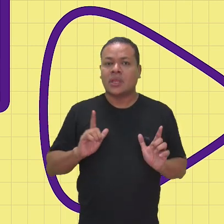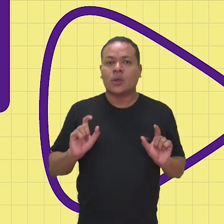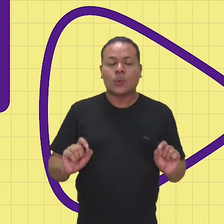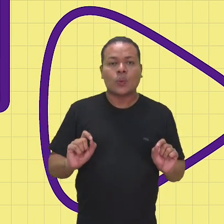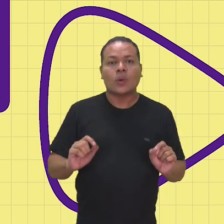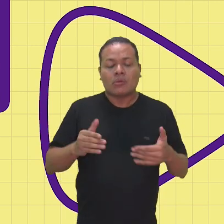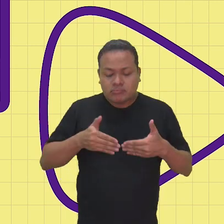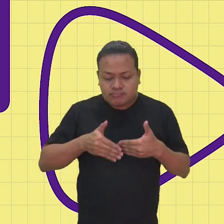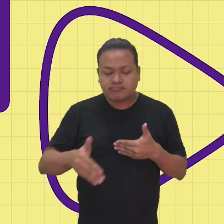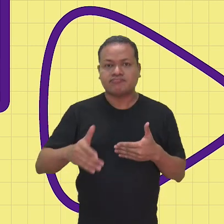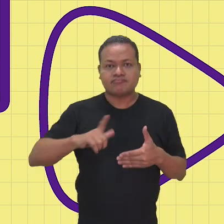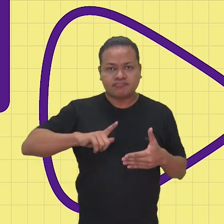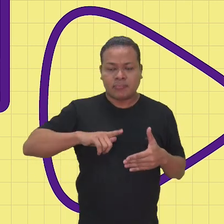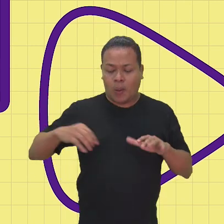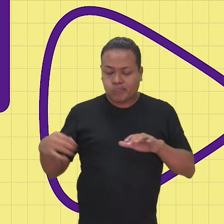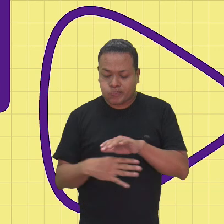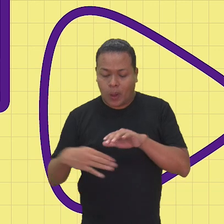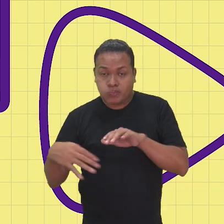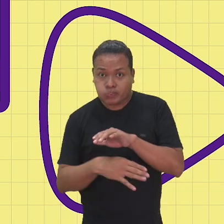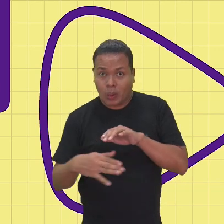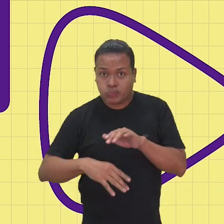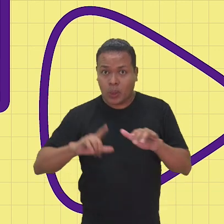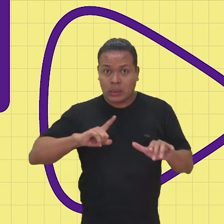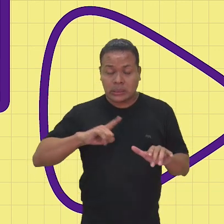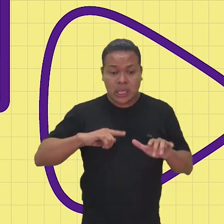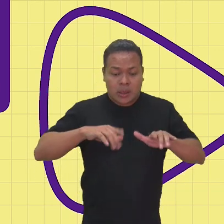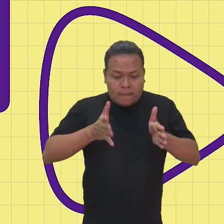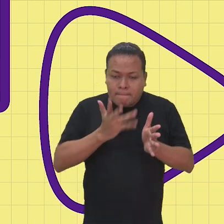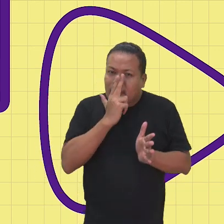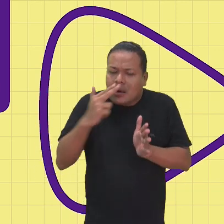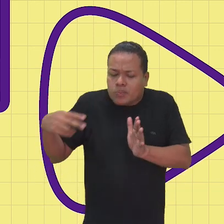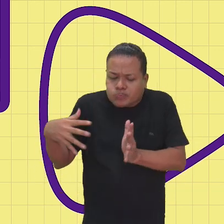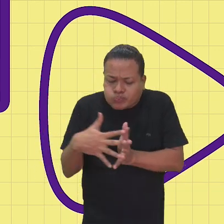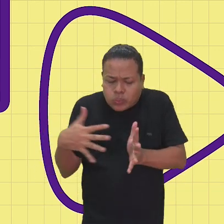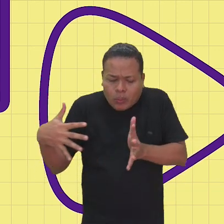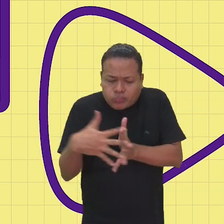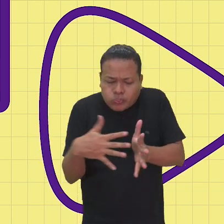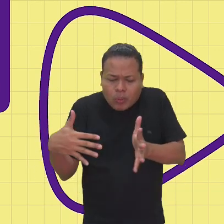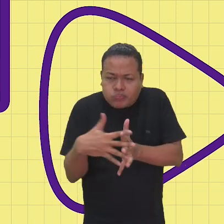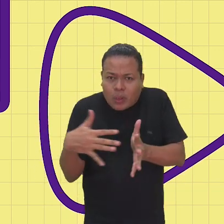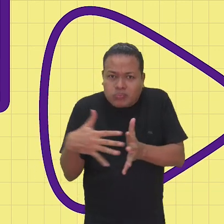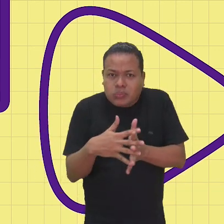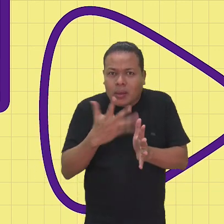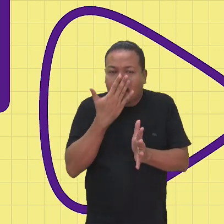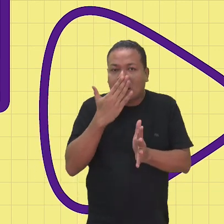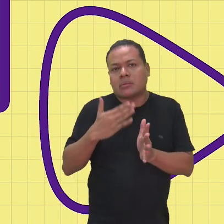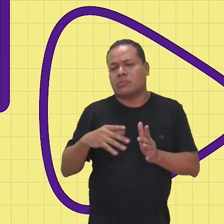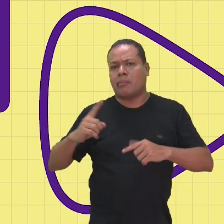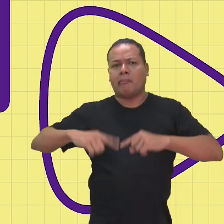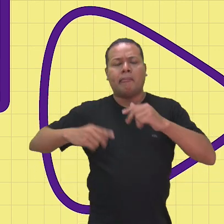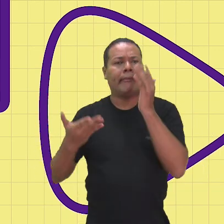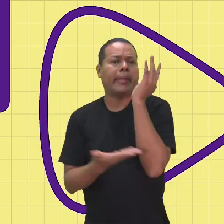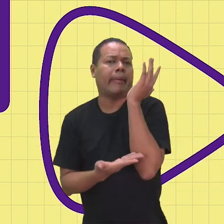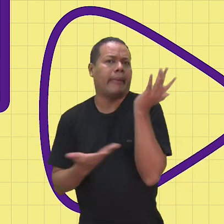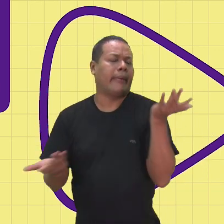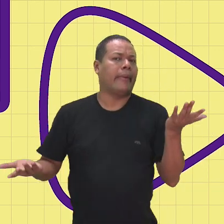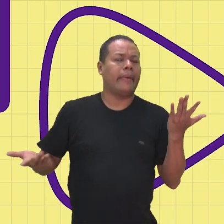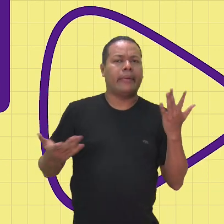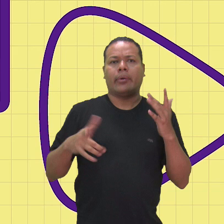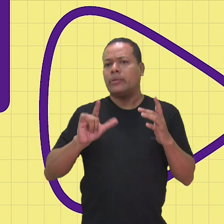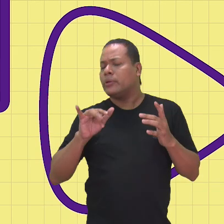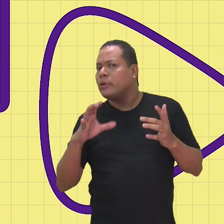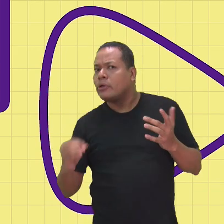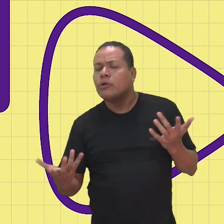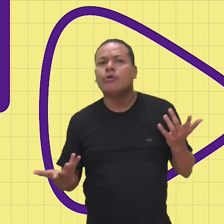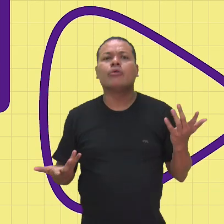partir da estação de bombeamento, a gente tem grades para fazer uma filtração prévia. Então, você separa ali restos de madeira, resto de lixo que